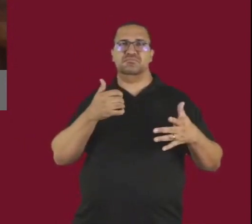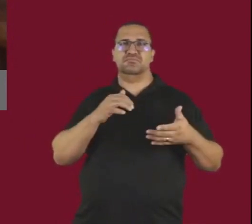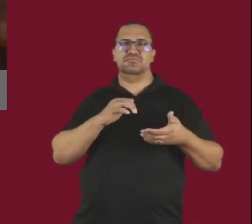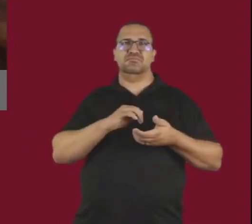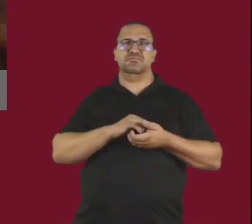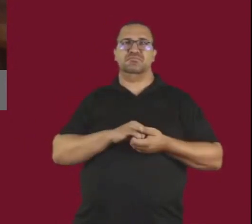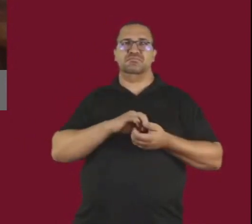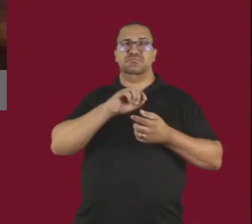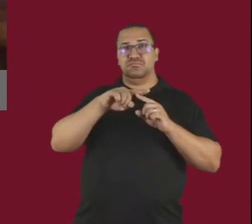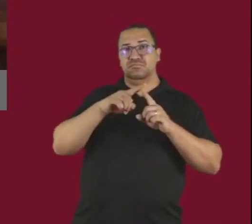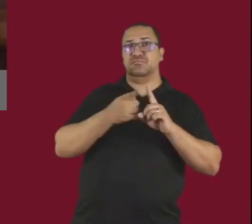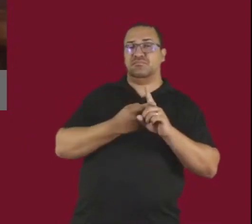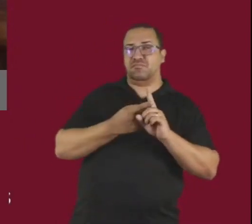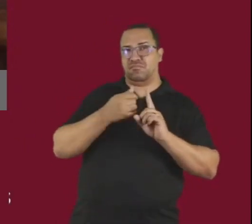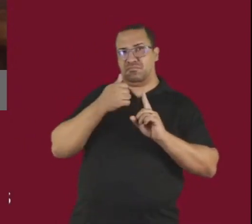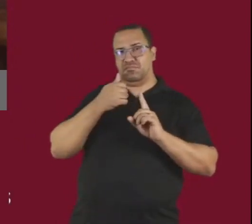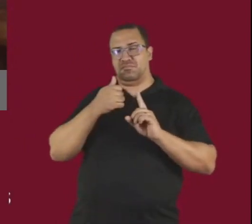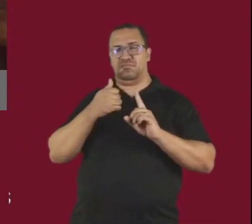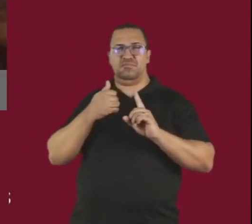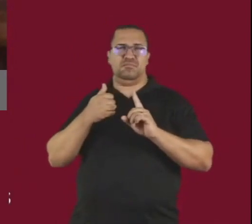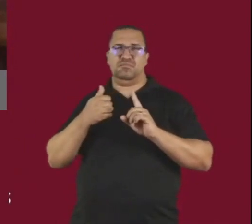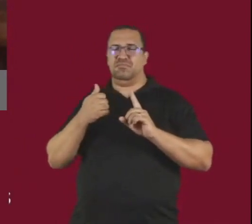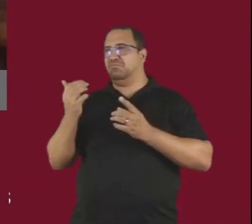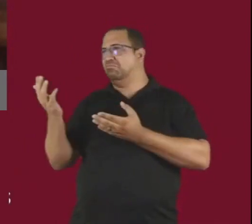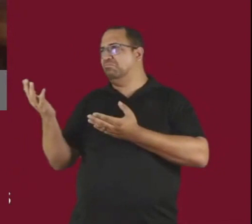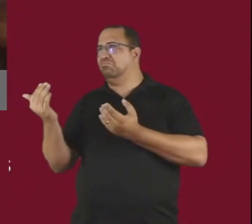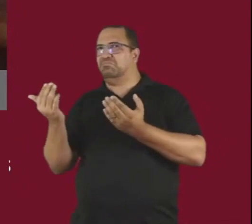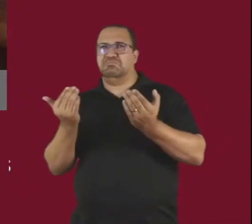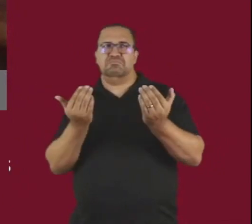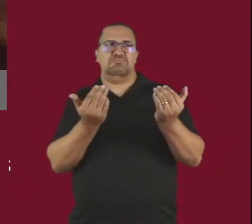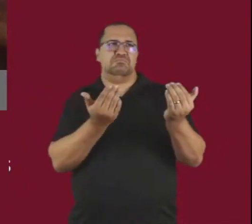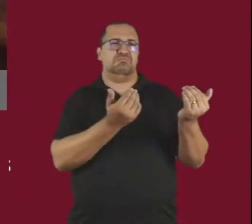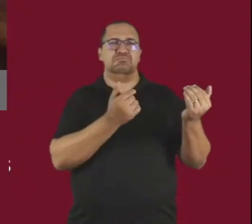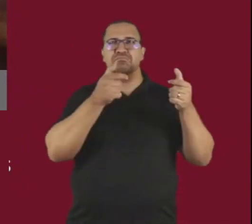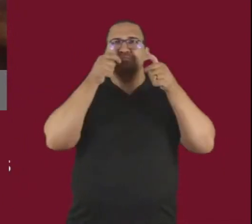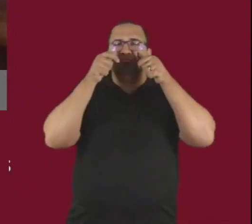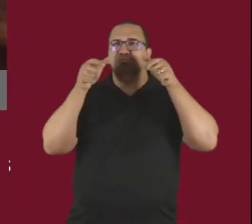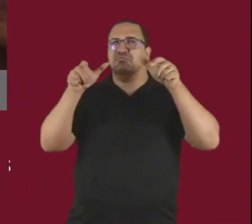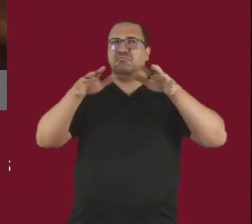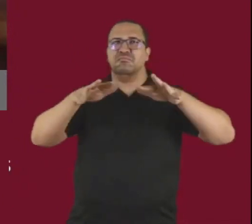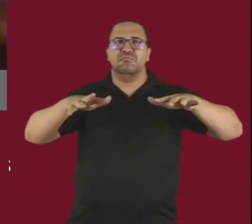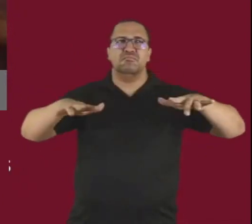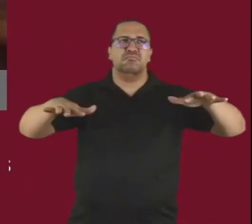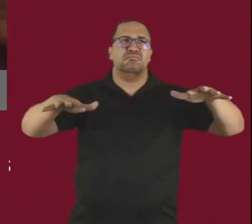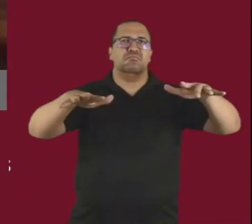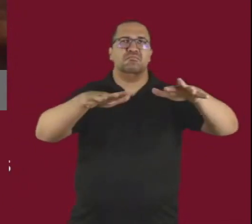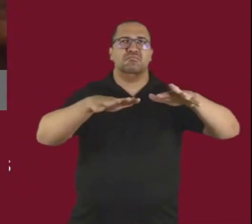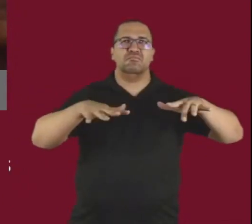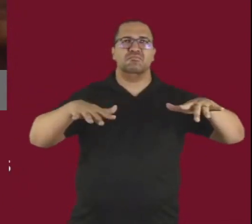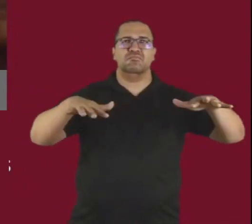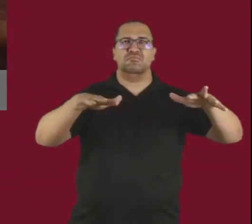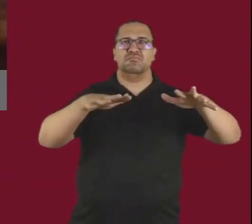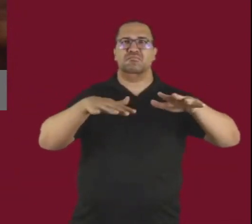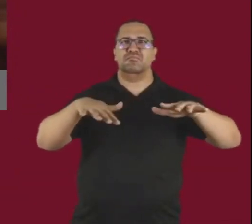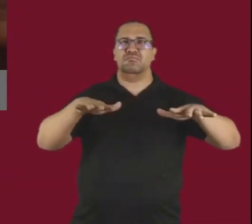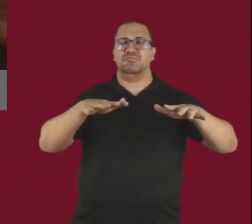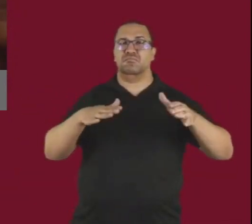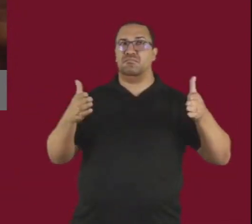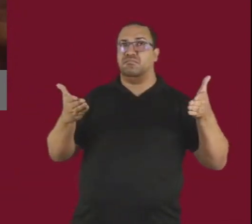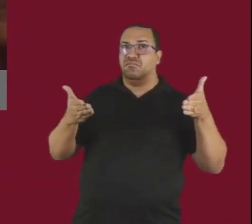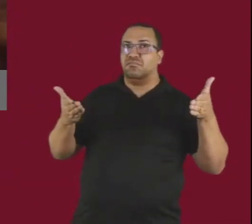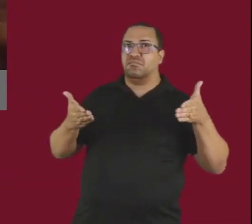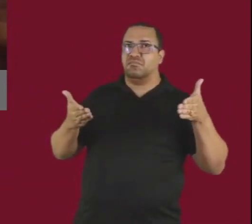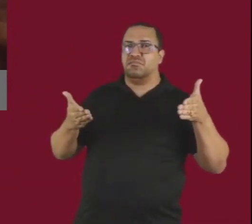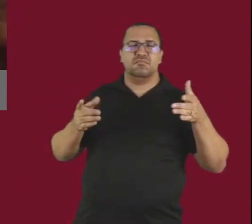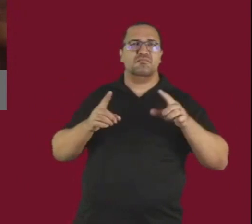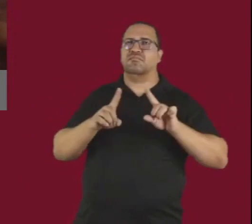olho esses adolescentes, olha o mundo em que eles já estão vivendo. Não é o que eles vão viver. É o que eles